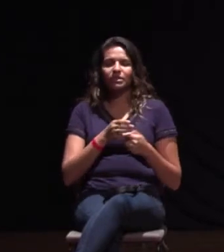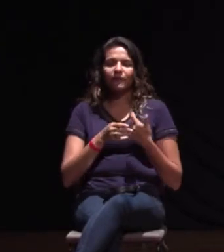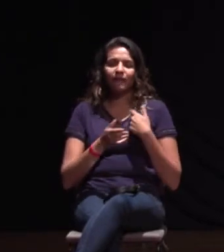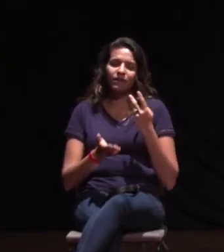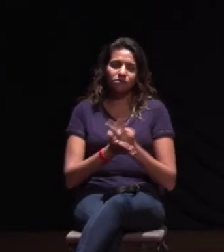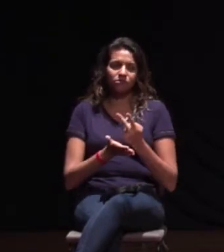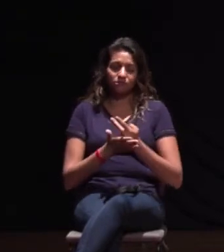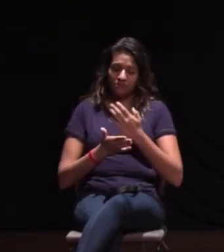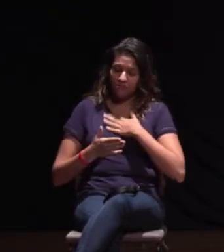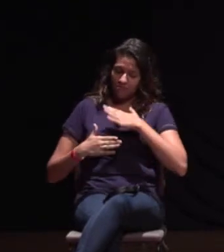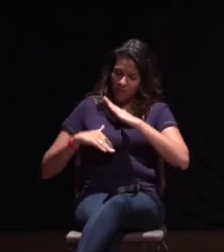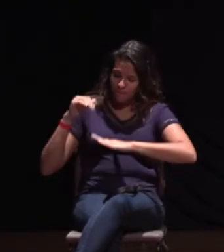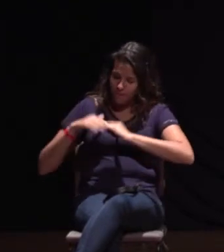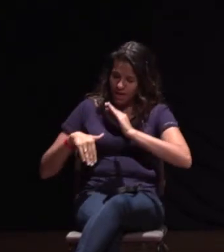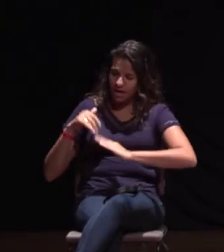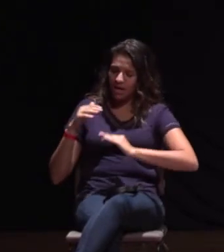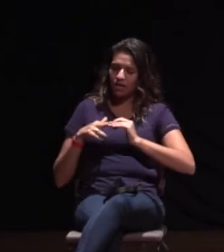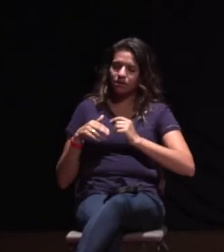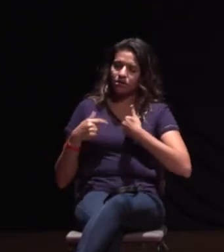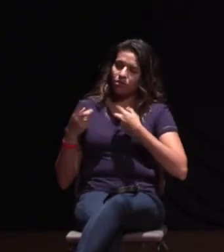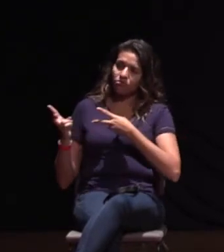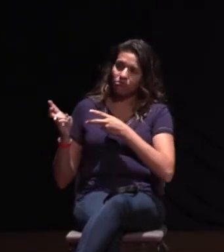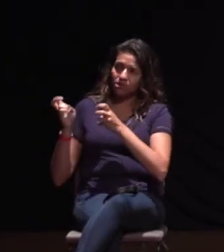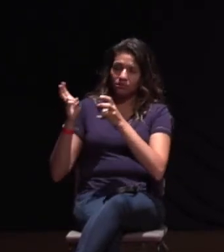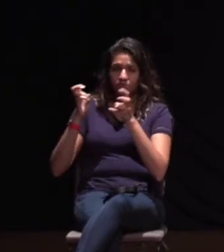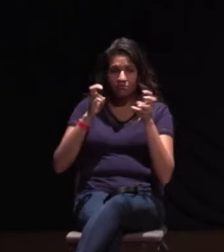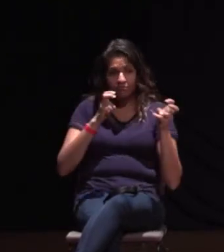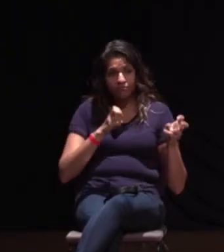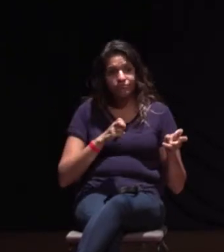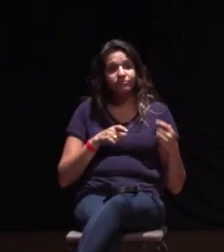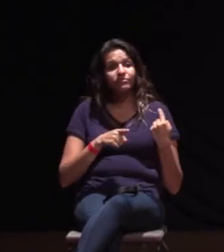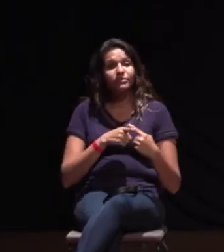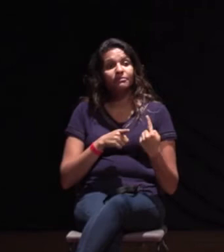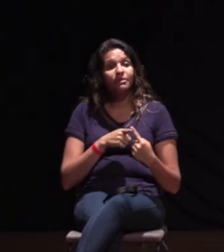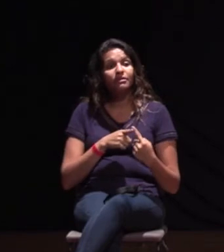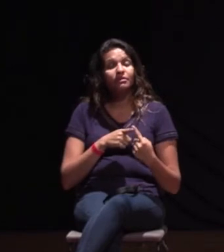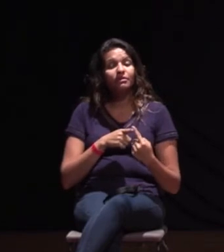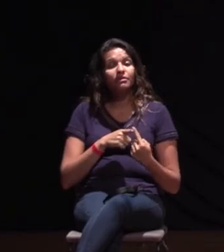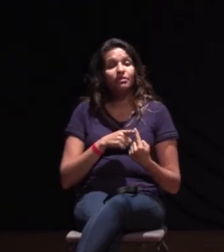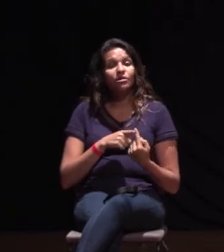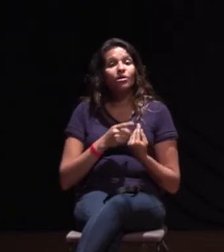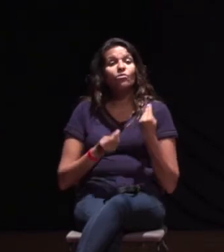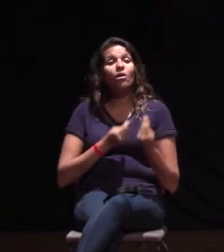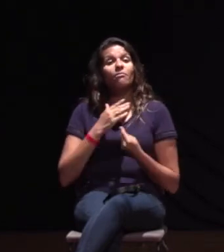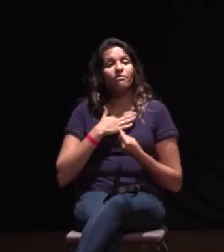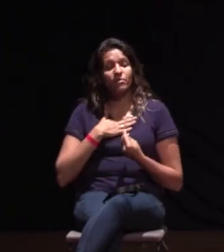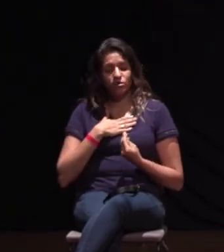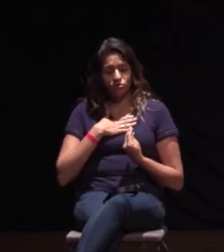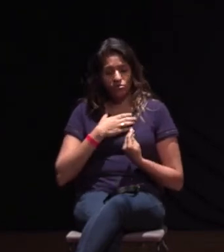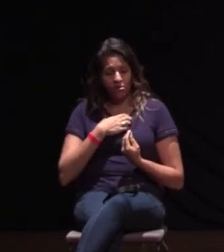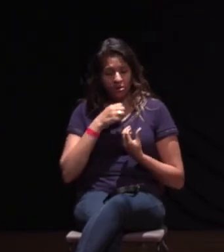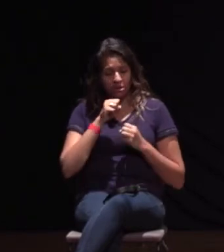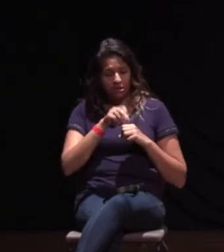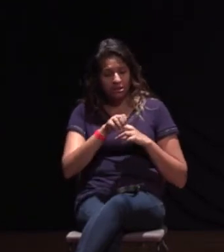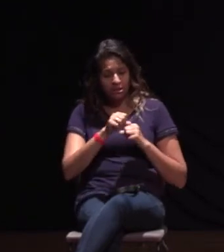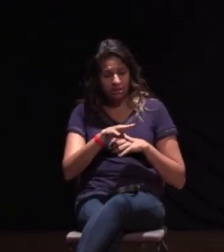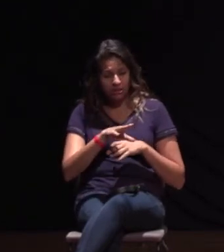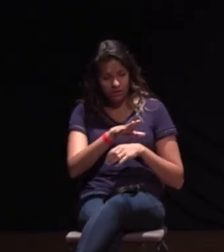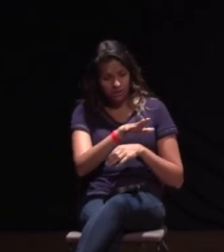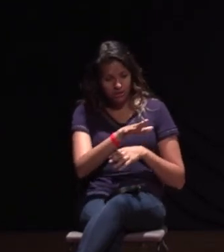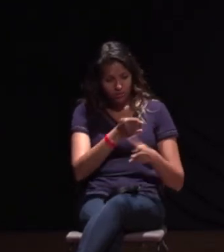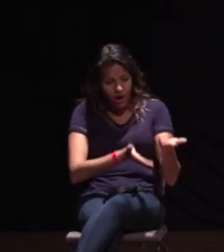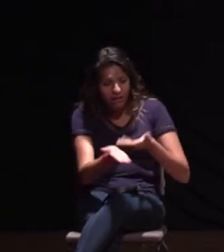minhas práticas, sobretudo nas minhas práticas de ensino, como é que essas relações chegam, né? Estou trabalhando dentro